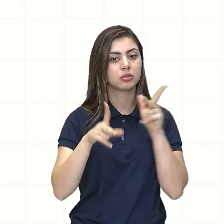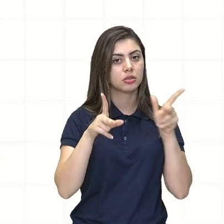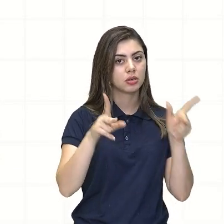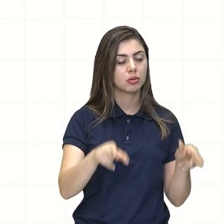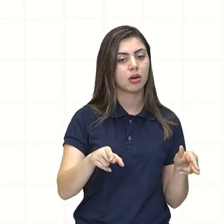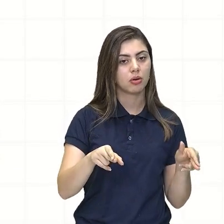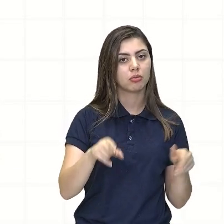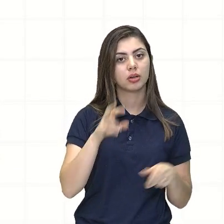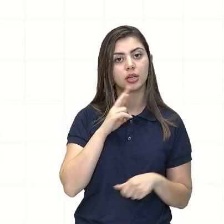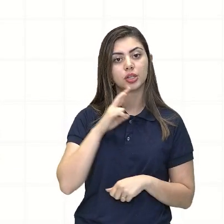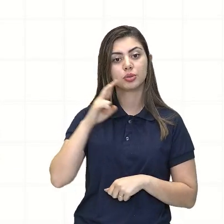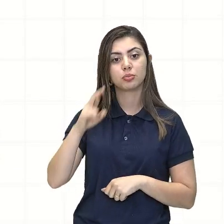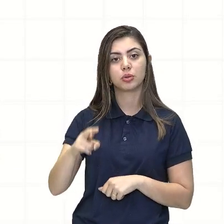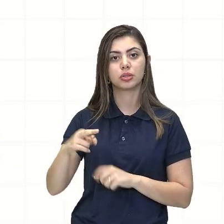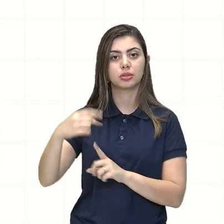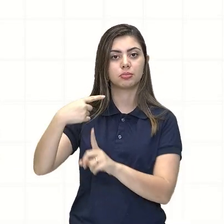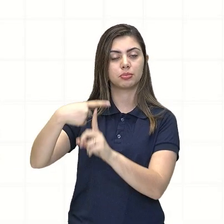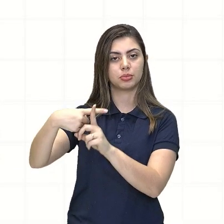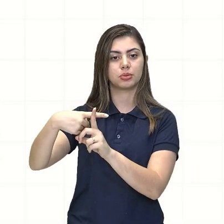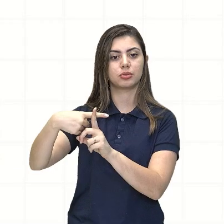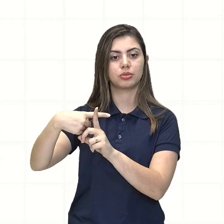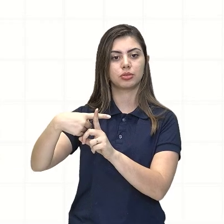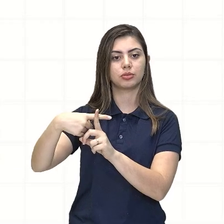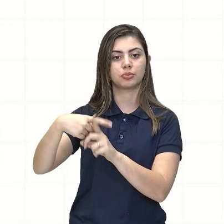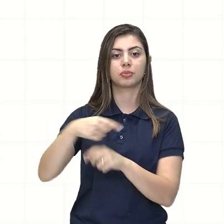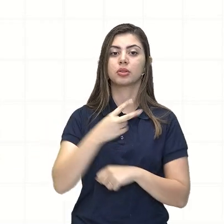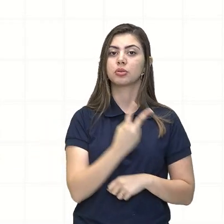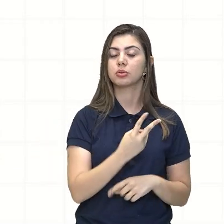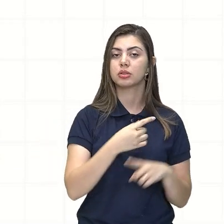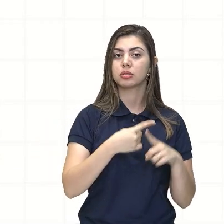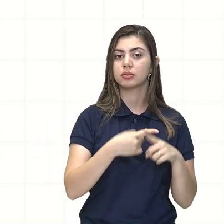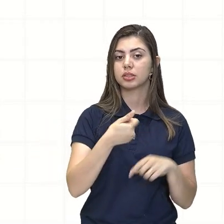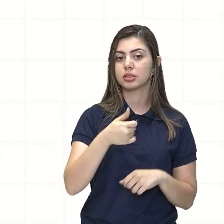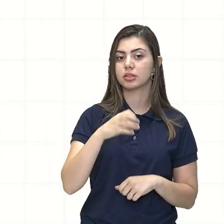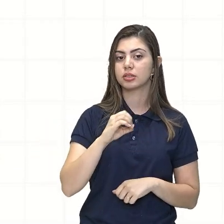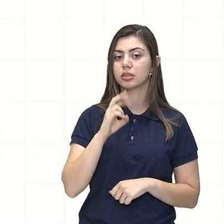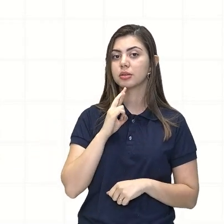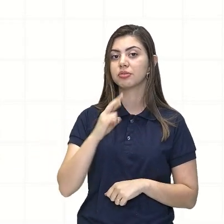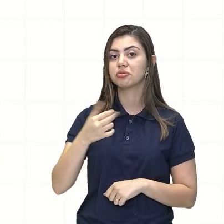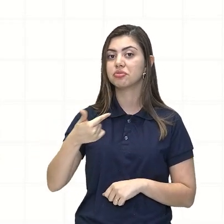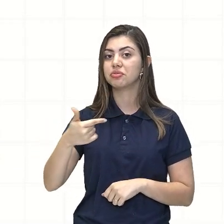menos dá mais. 2 vezes 10,